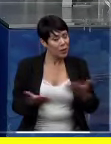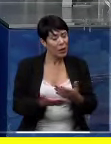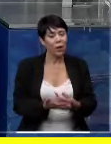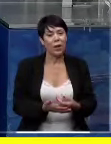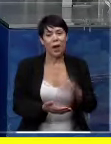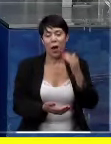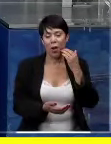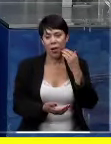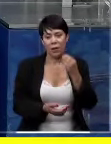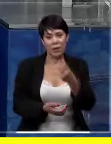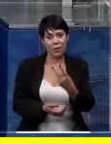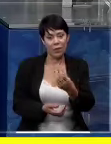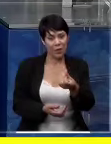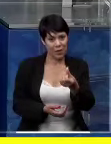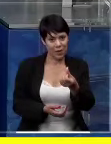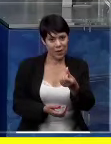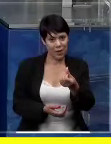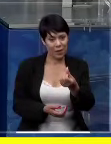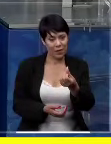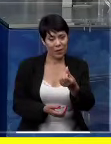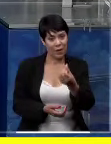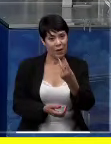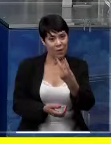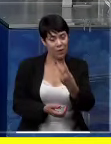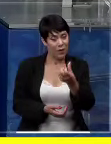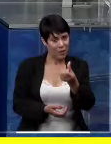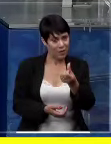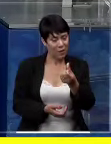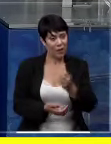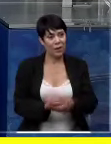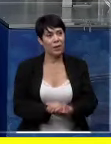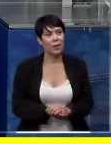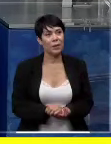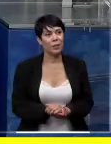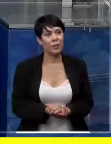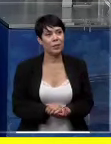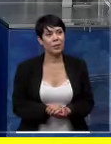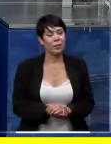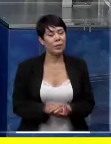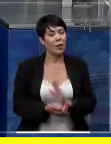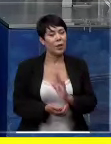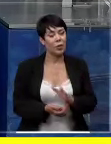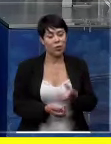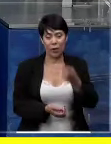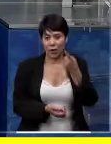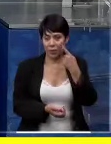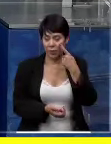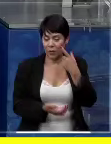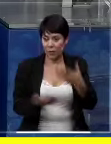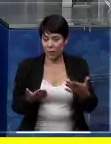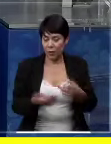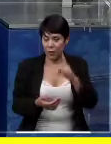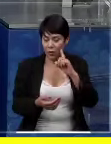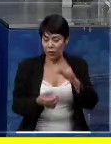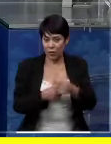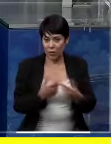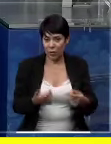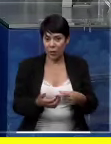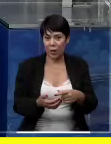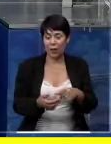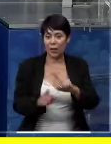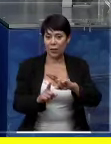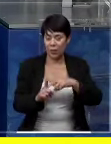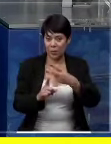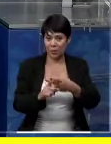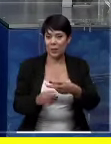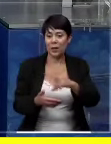número 26. Rosa, 26. Já acompanhamos os sorteios do Dia de Sorte, da Dupla Cena, da